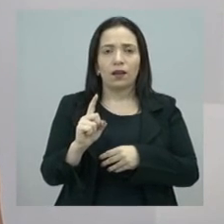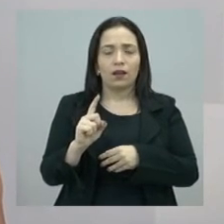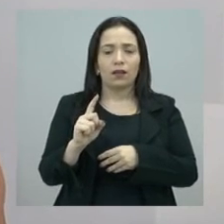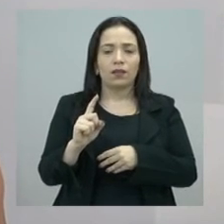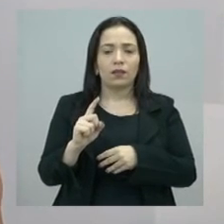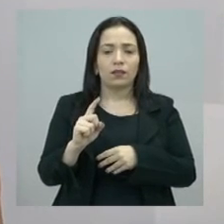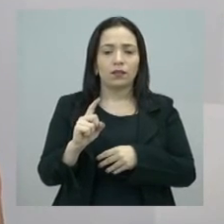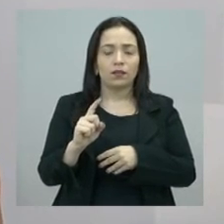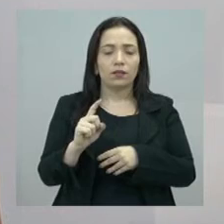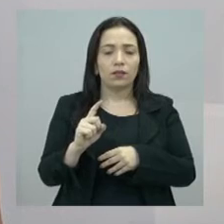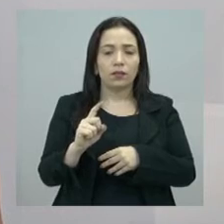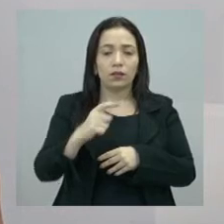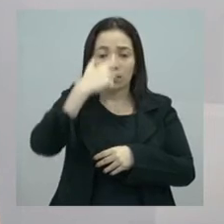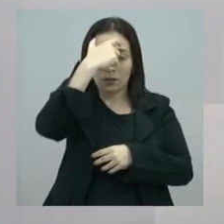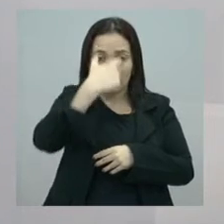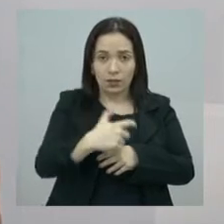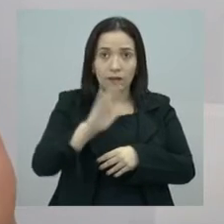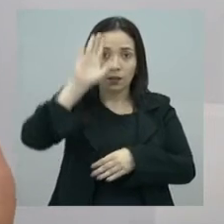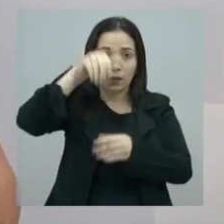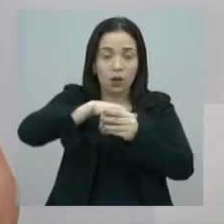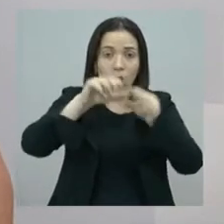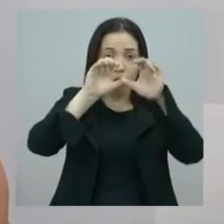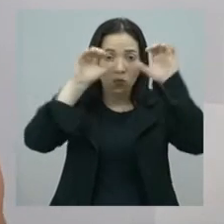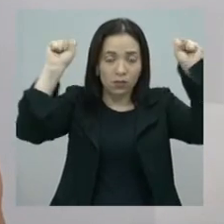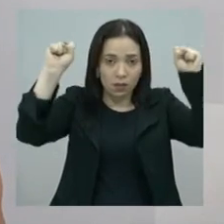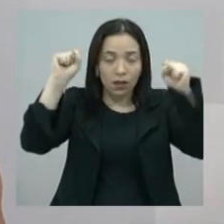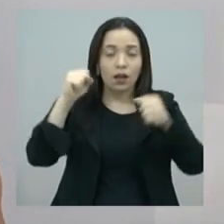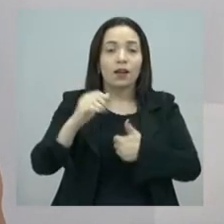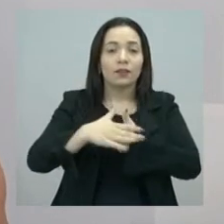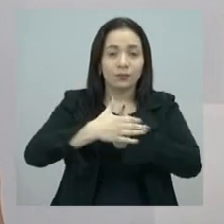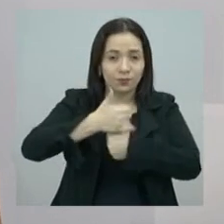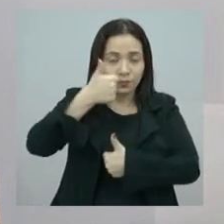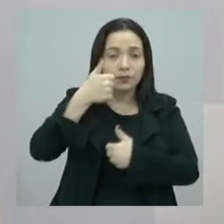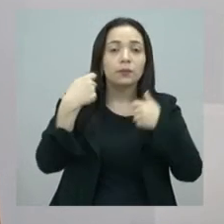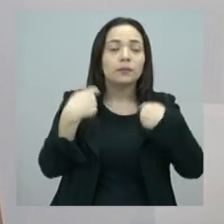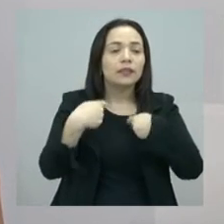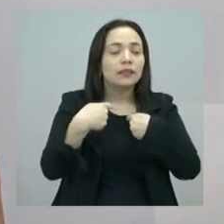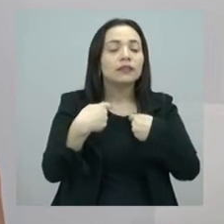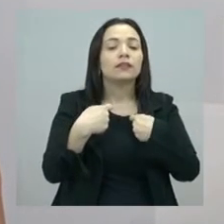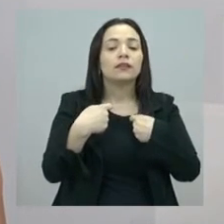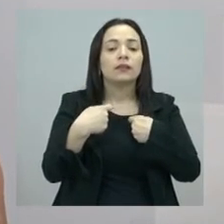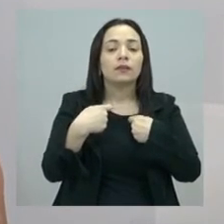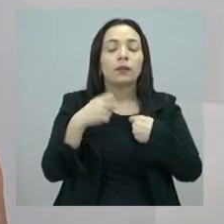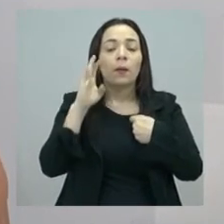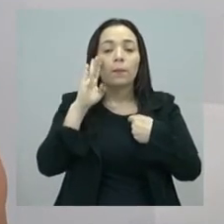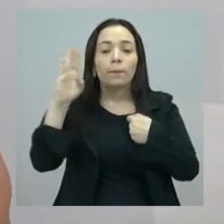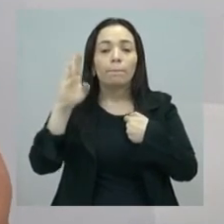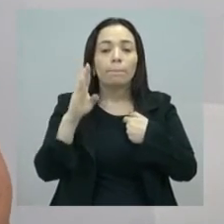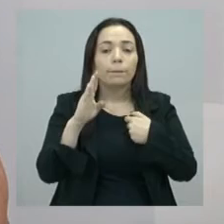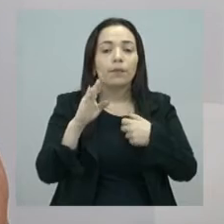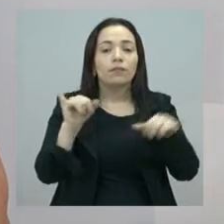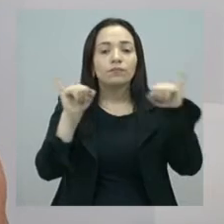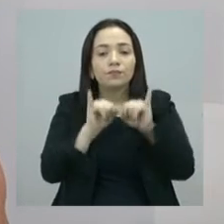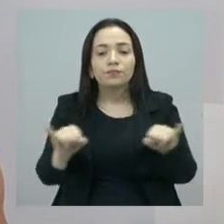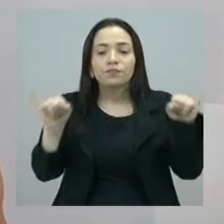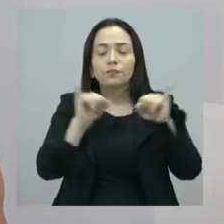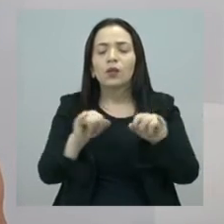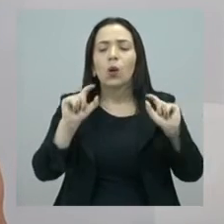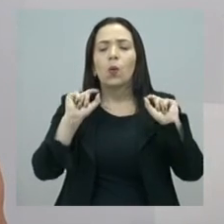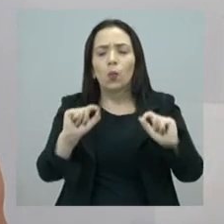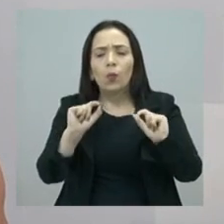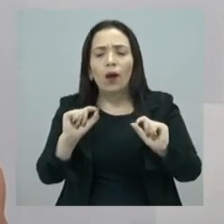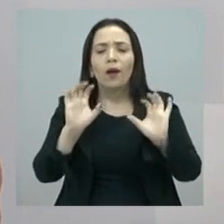nesse momento, o candidato tutelar deve buscar, nesse momento, na cidade, dar divulgação do que é o